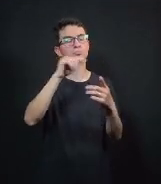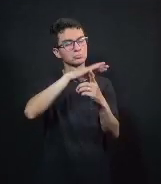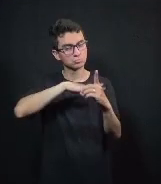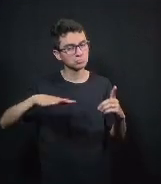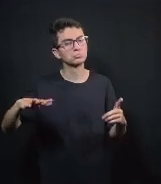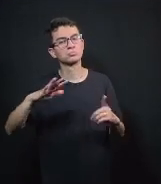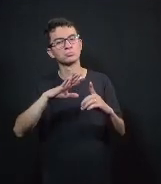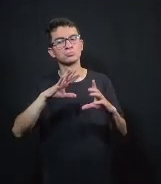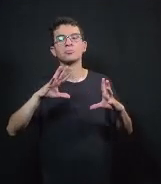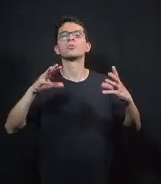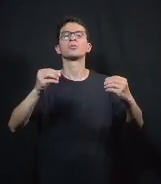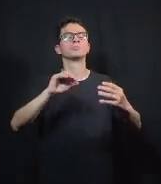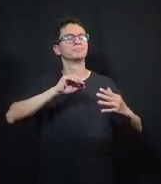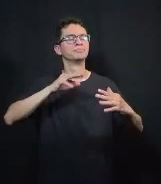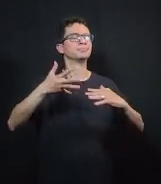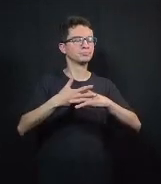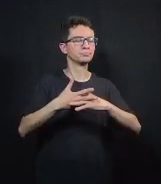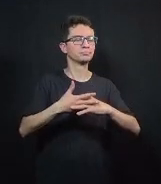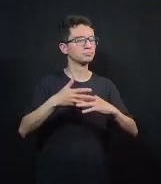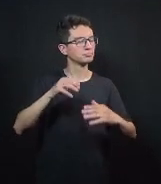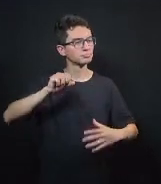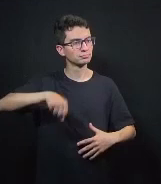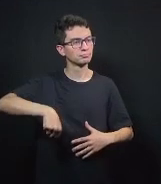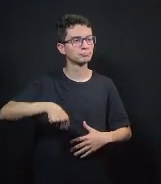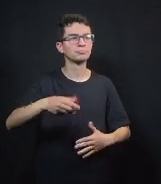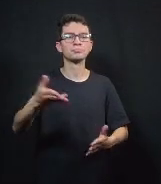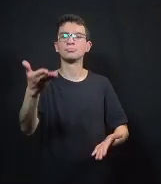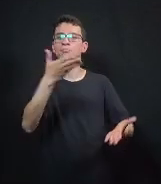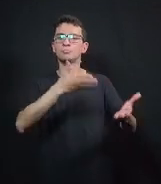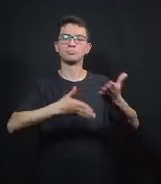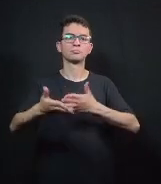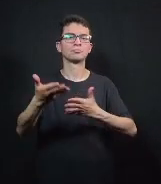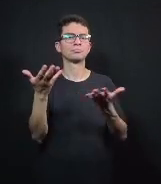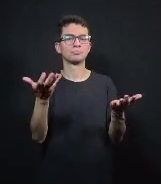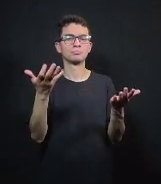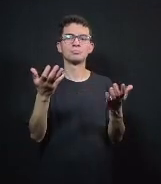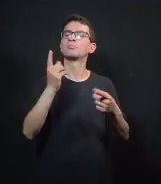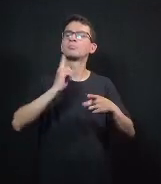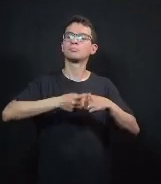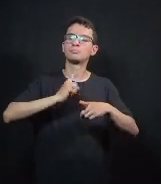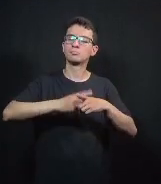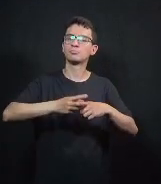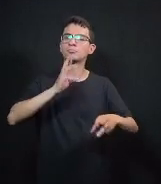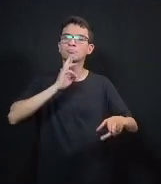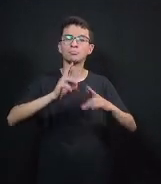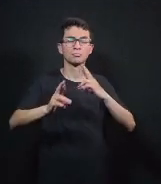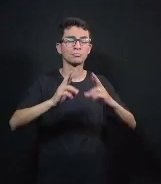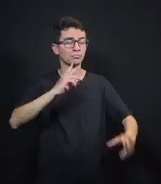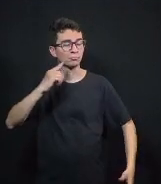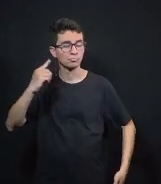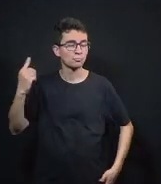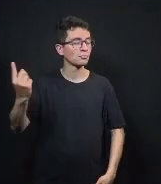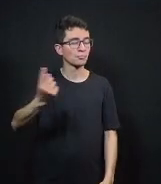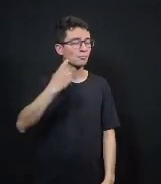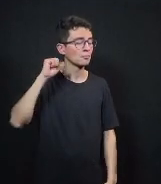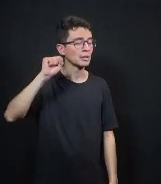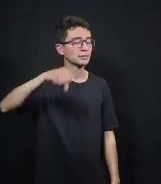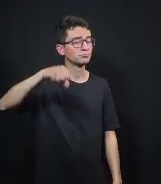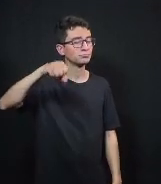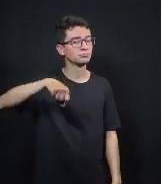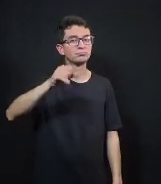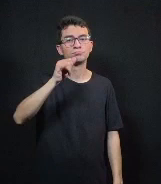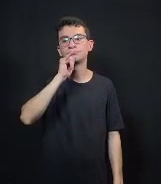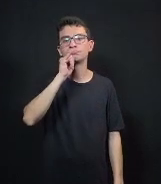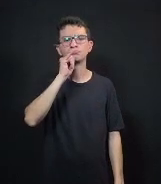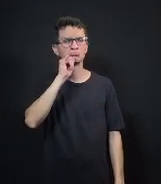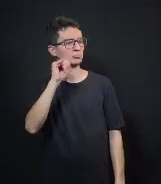nosso que aperta o botão de compartilhar. Por isso que também a solução passa pela gente. Não adianta matar os caras,